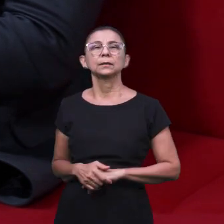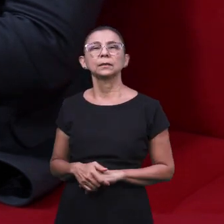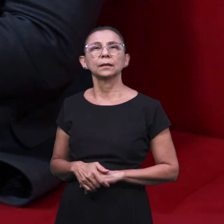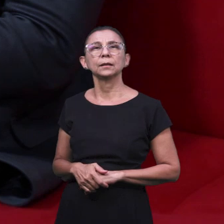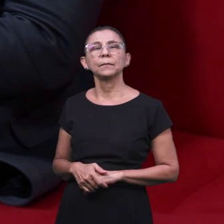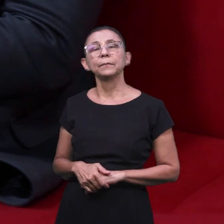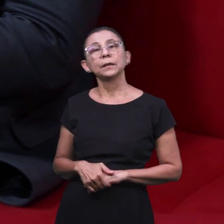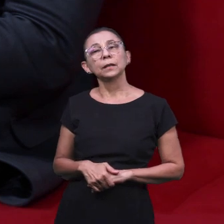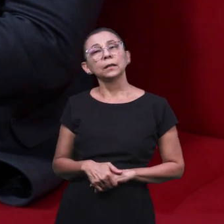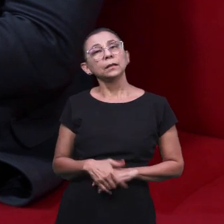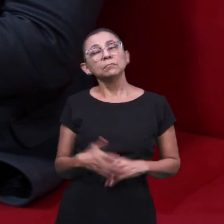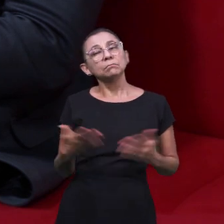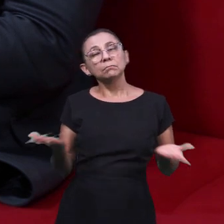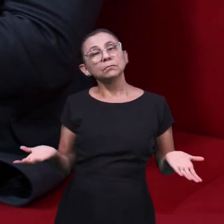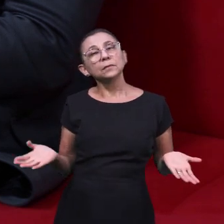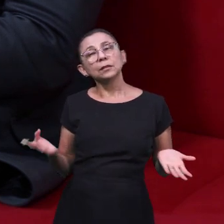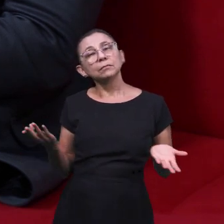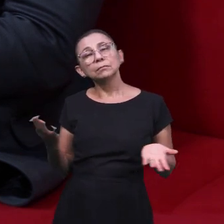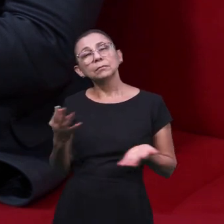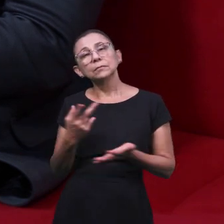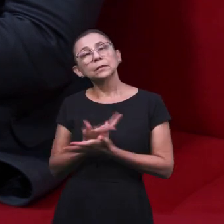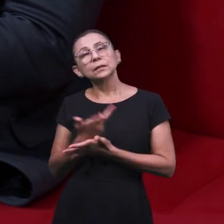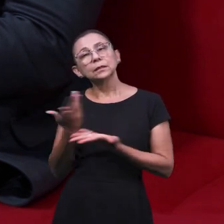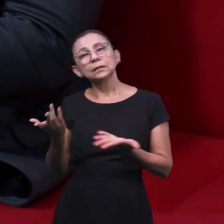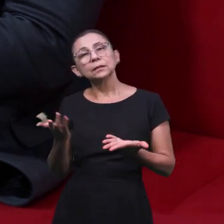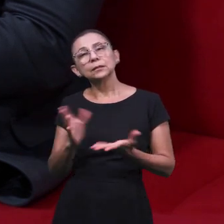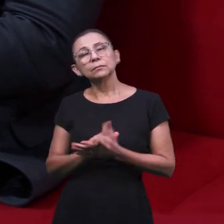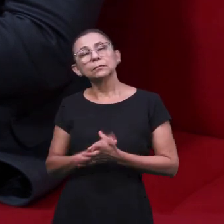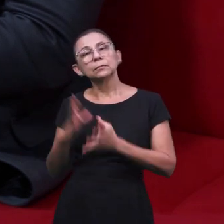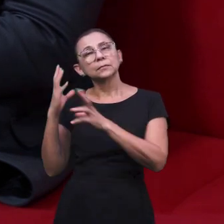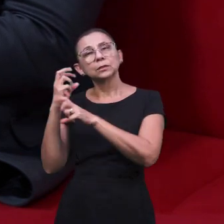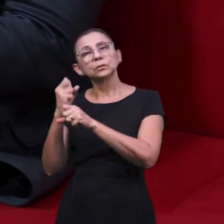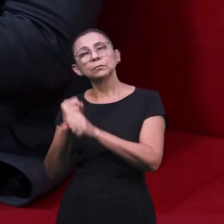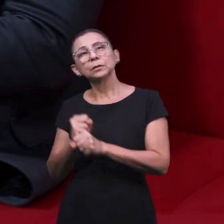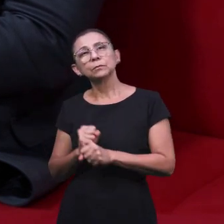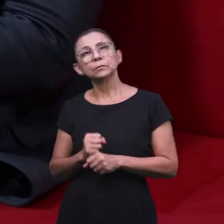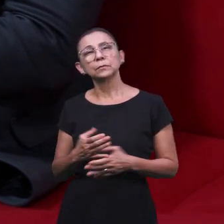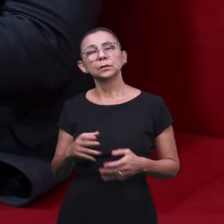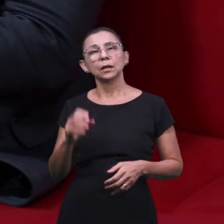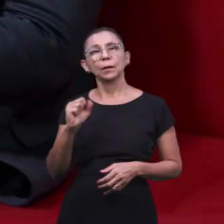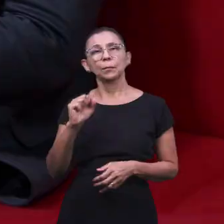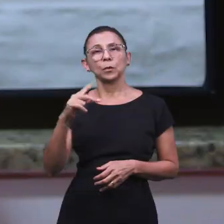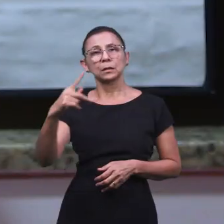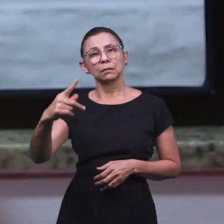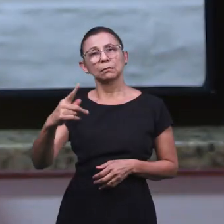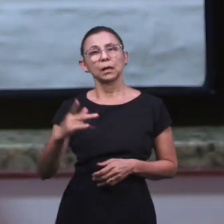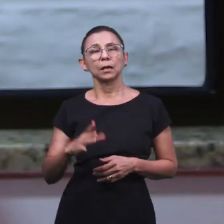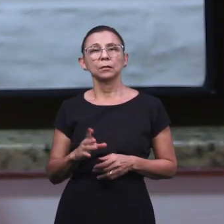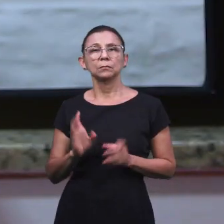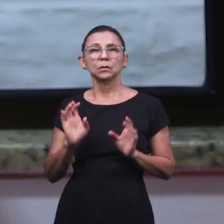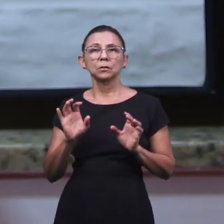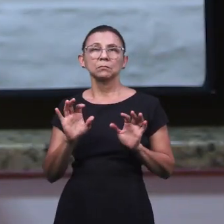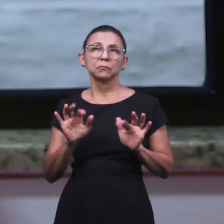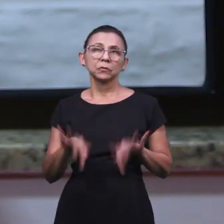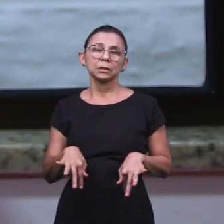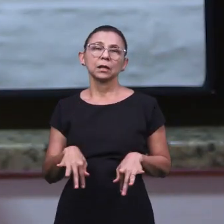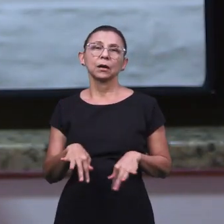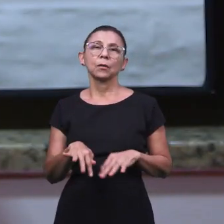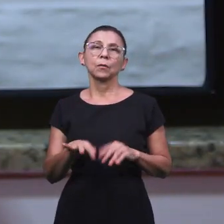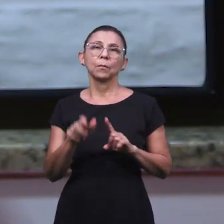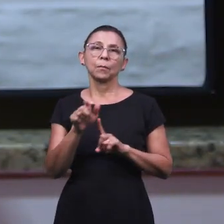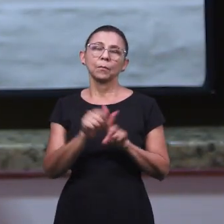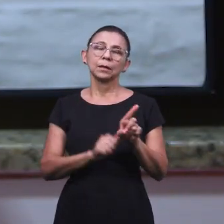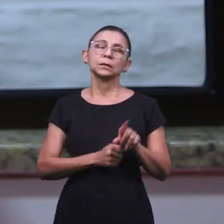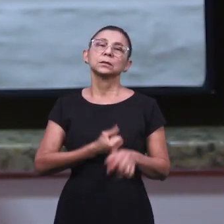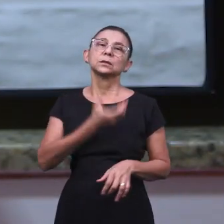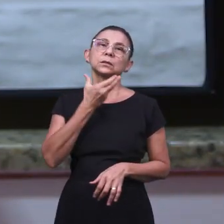lá, então foi isso, e estou, né? Então me aposentei agora no final do ano, em dezembro, e agora é o tempo